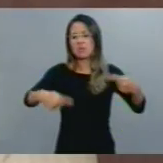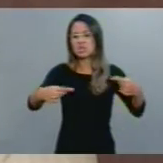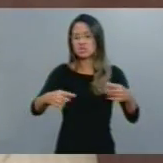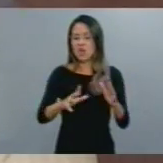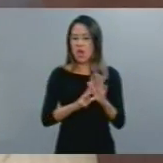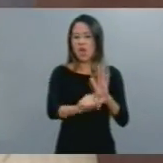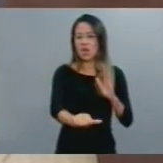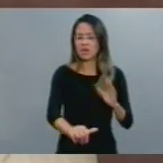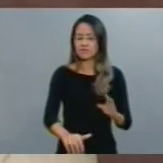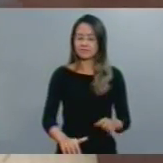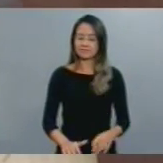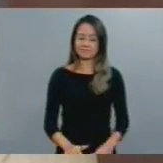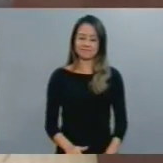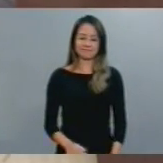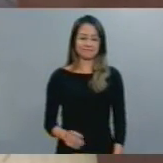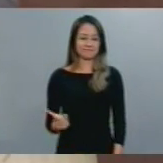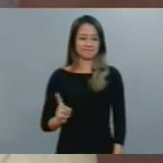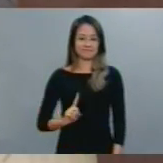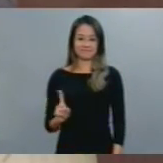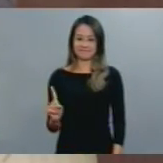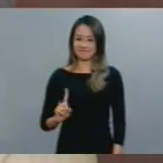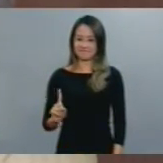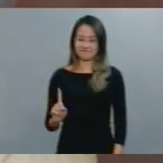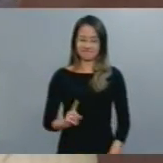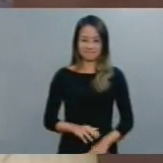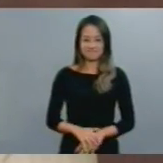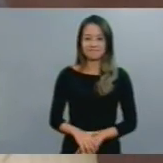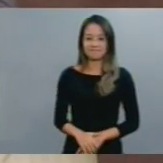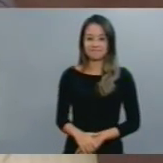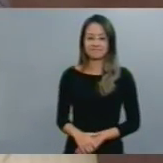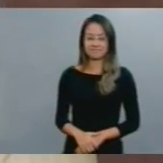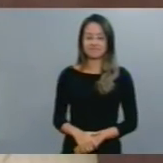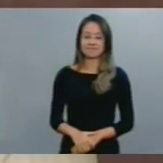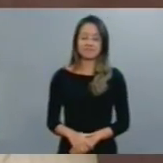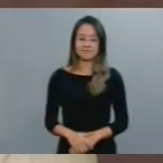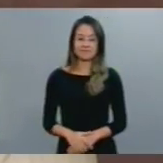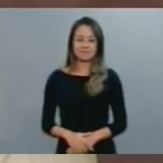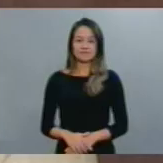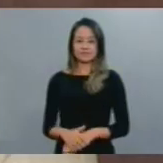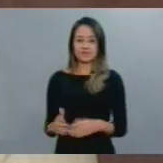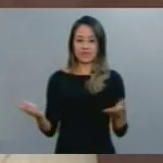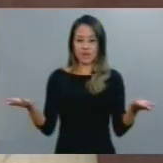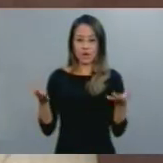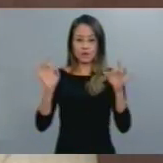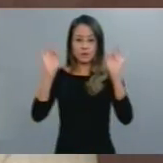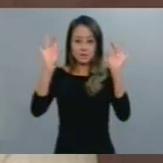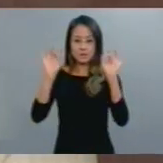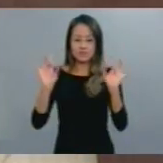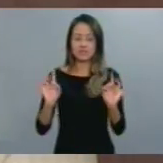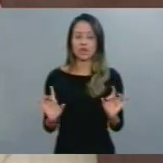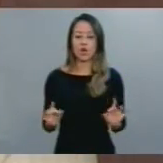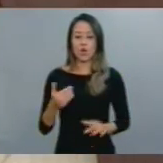que é agora a estratégia mais recente que os setores, em especial de defesa do governo,